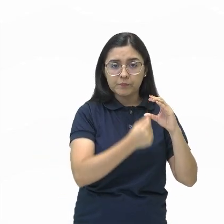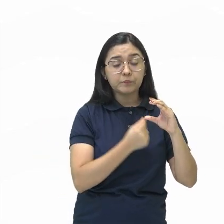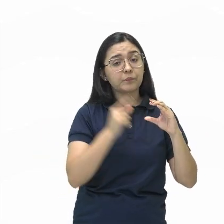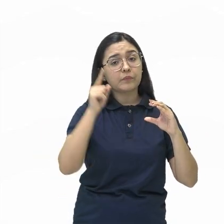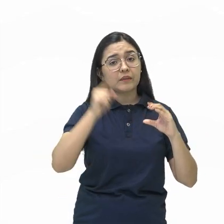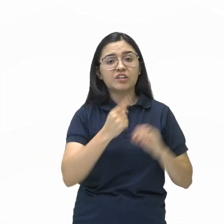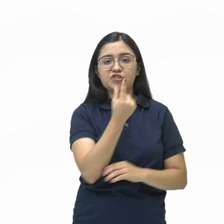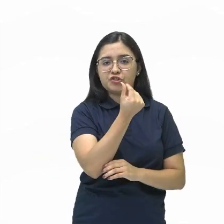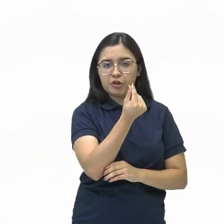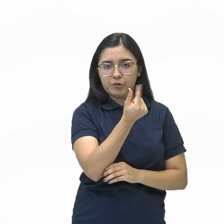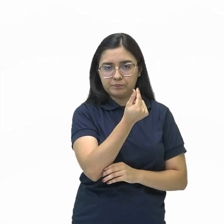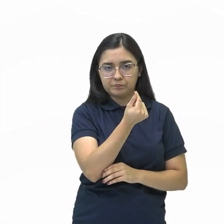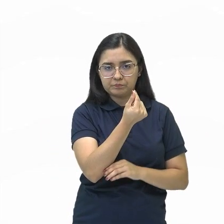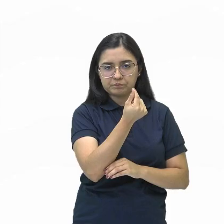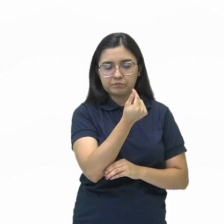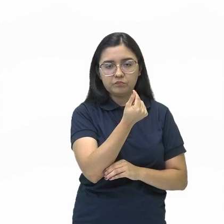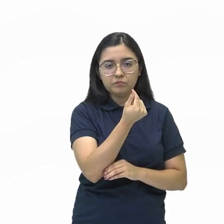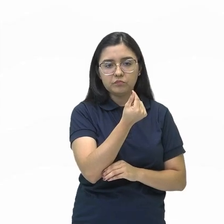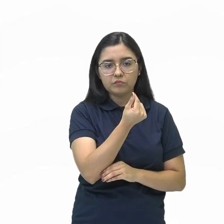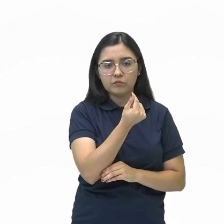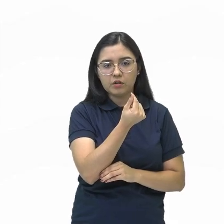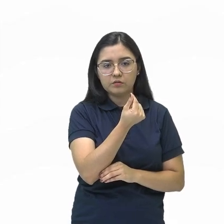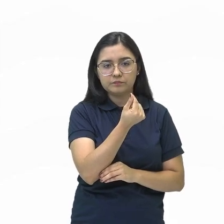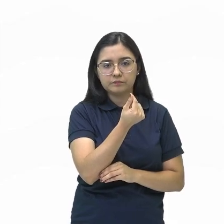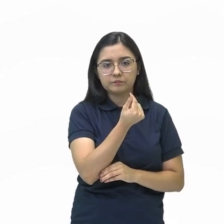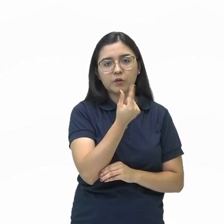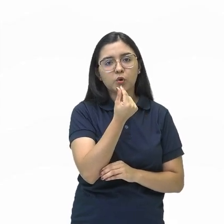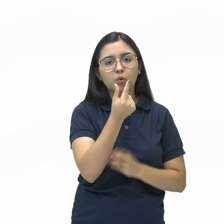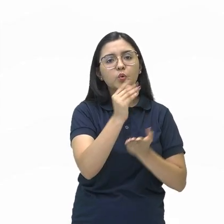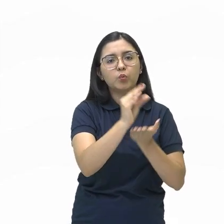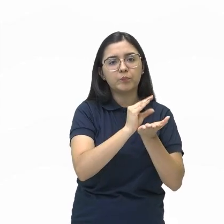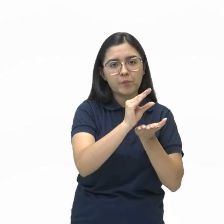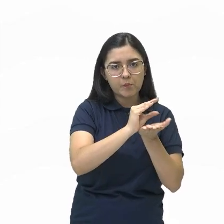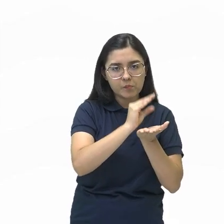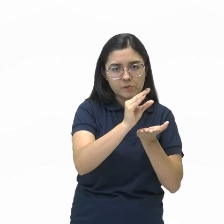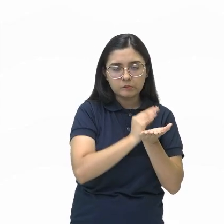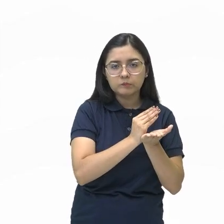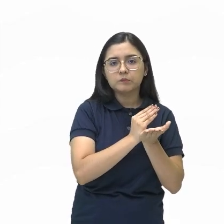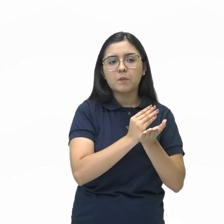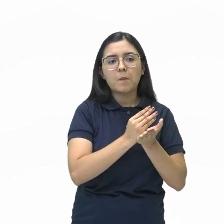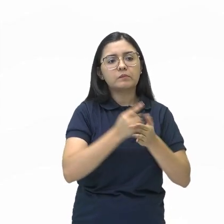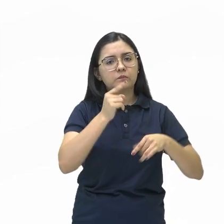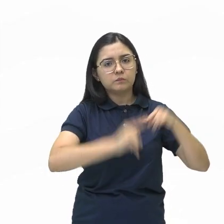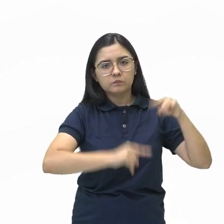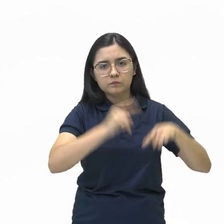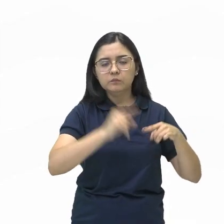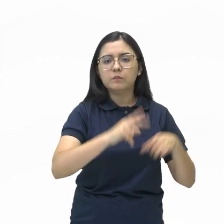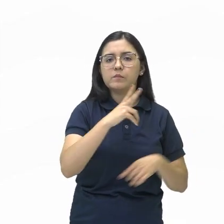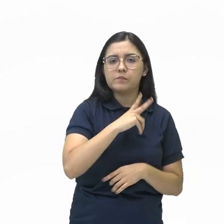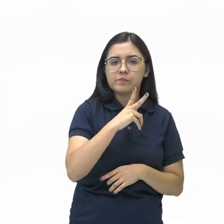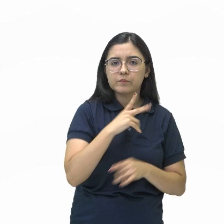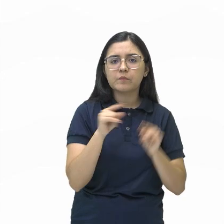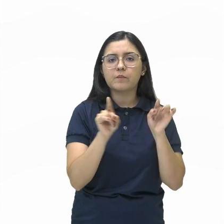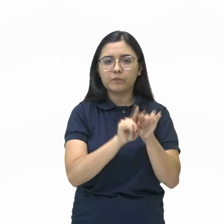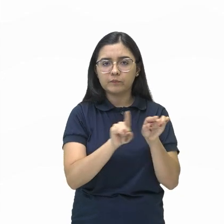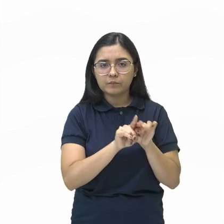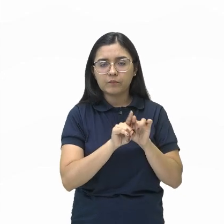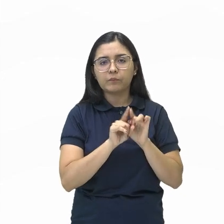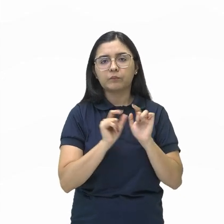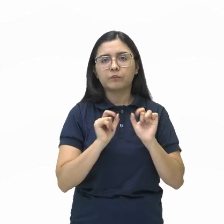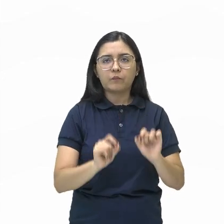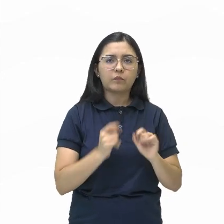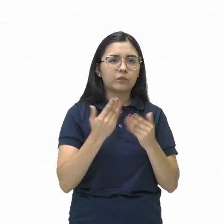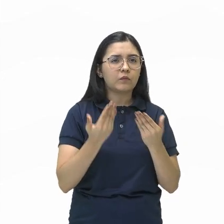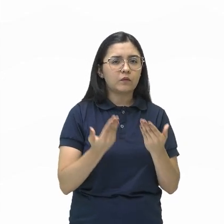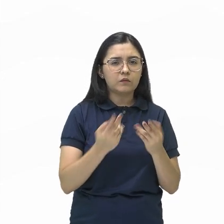de dinheiro, pessoal. Estamos falando de lucro. Estamos falando de propriedade privada, dos meios de produção.